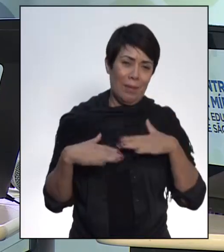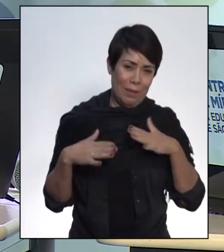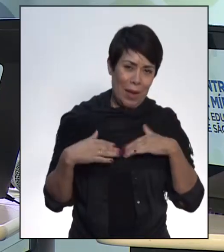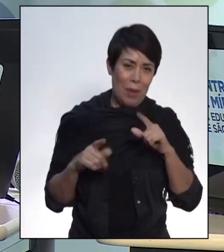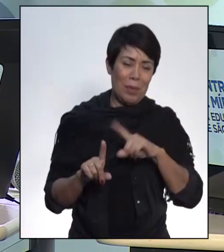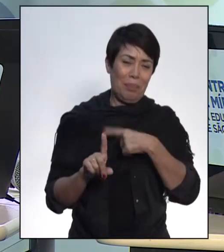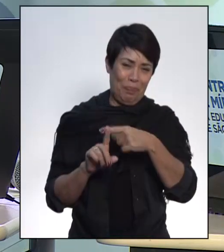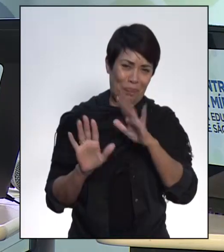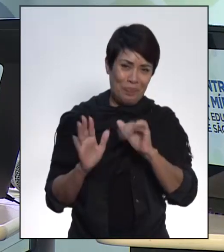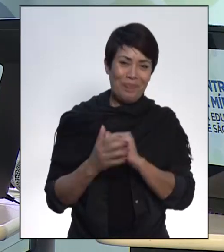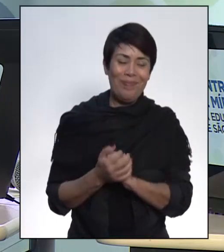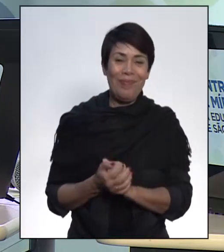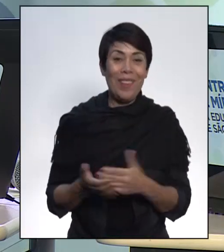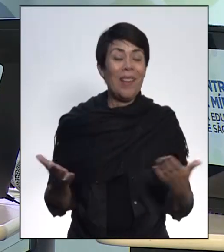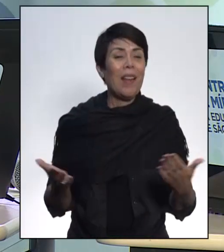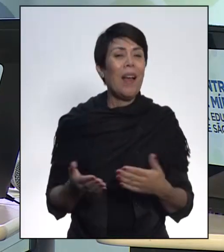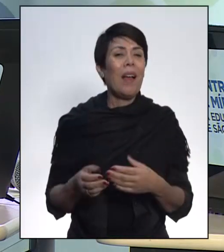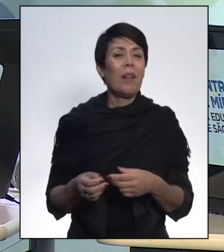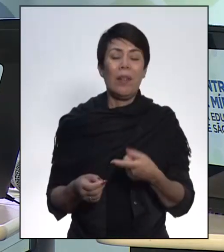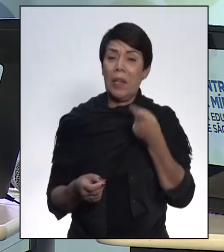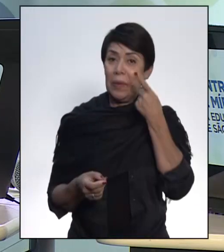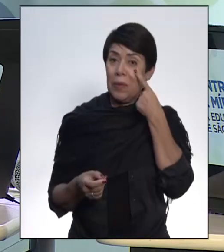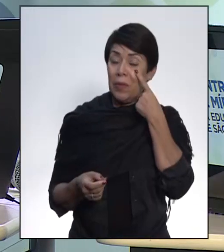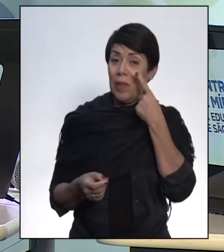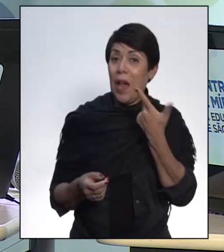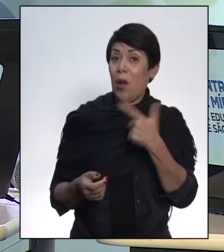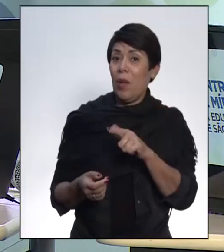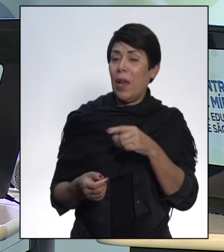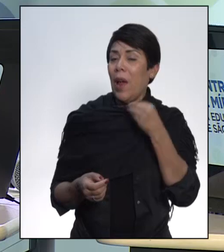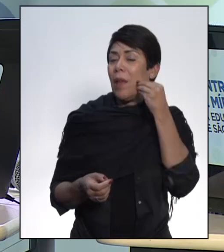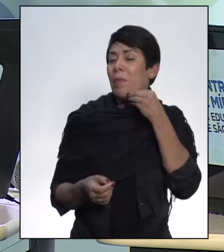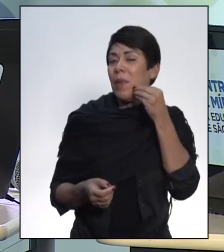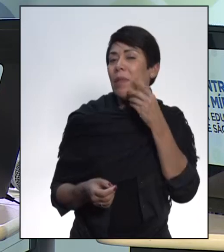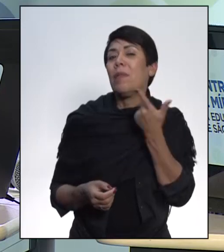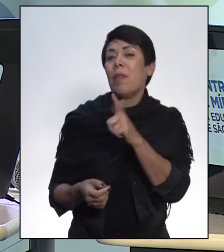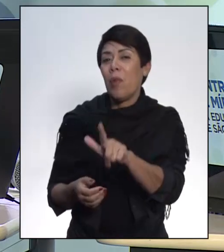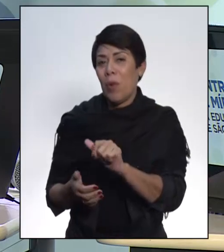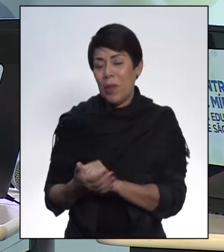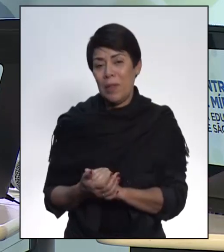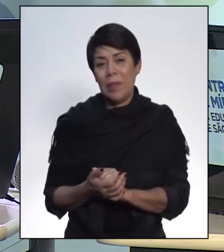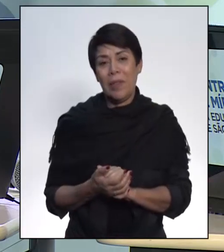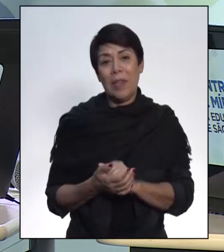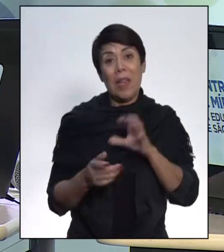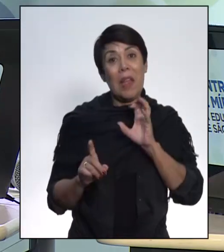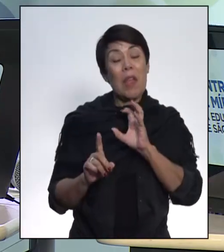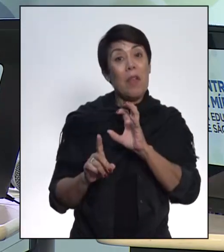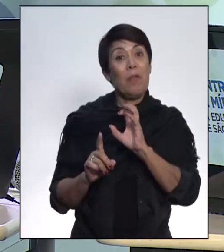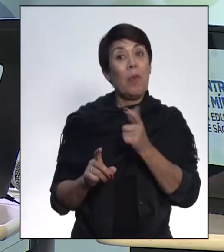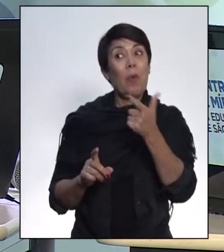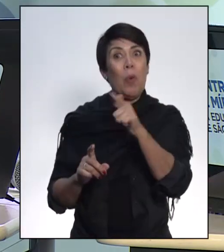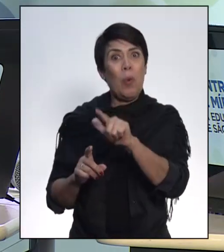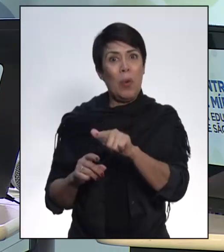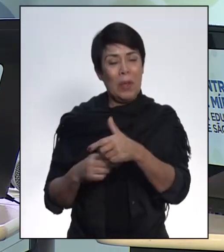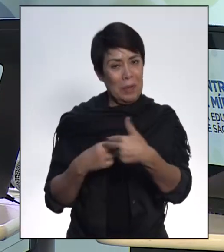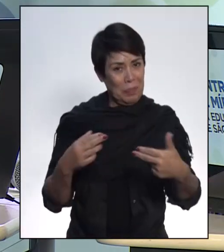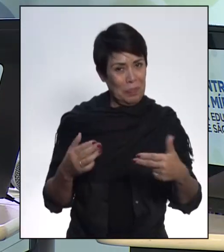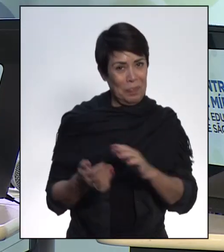certo? Então, a gente vai ver agora um próximo experimento, pessoal, que é a influência de um outro fator aí.